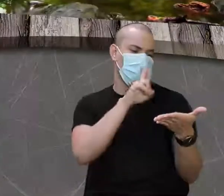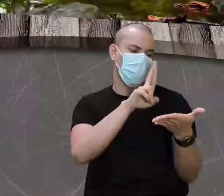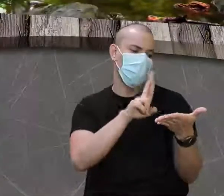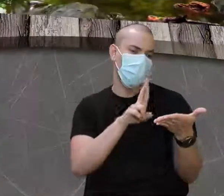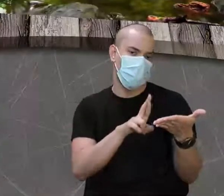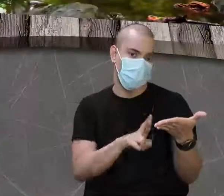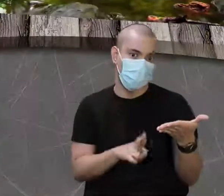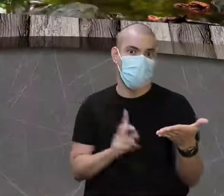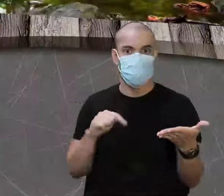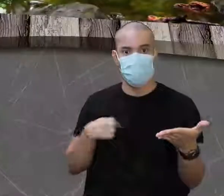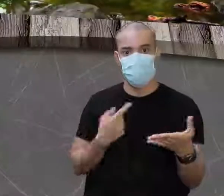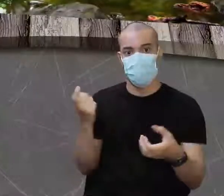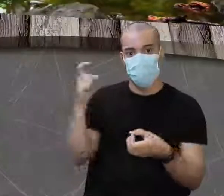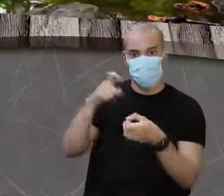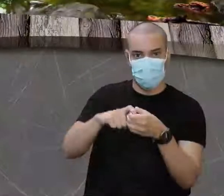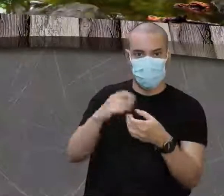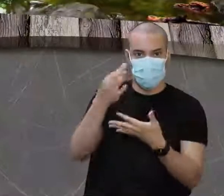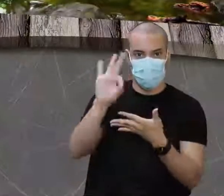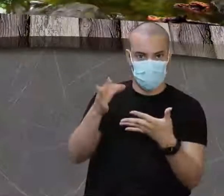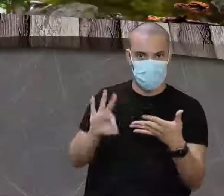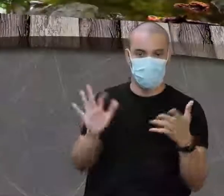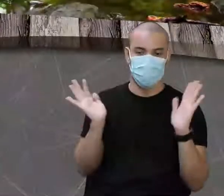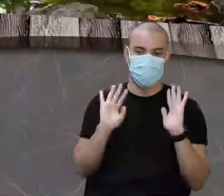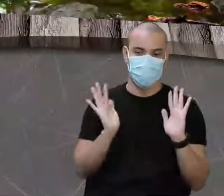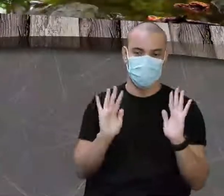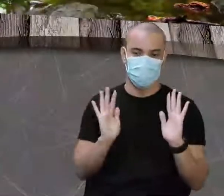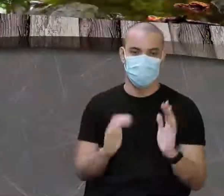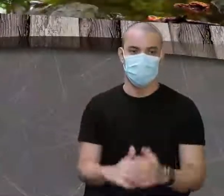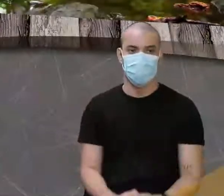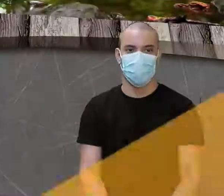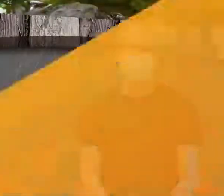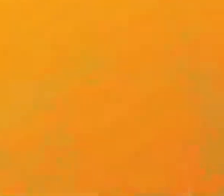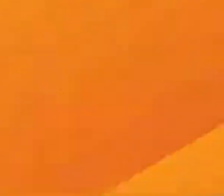realizar essas atividades e a gente volta já já para a correção. Tchau!